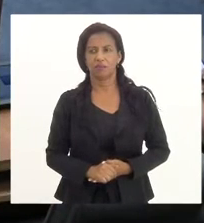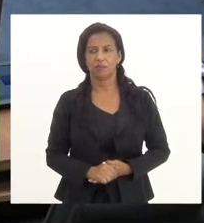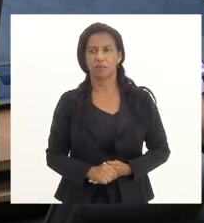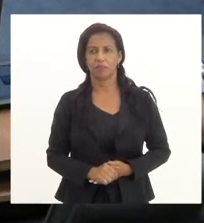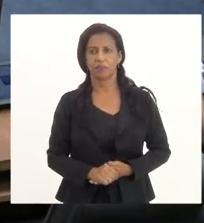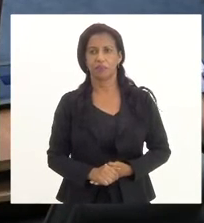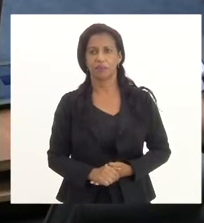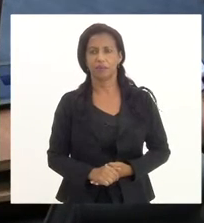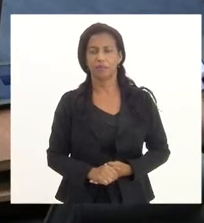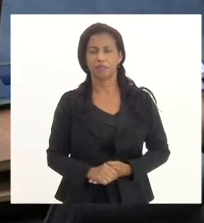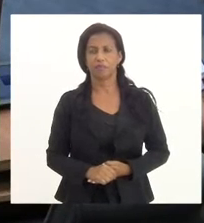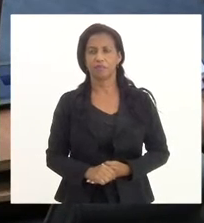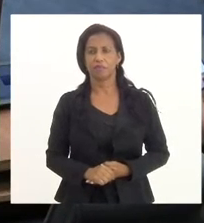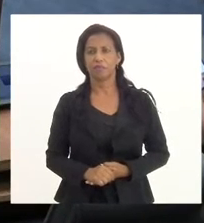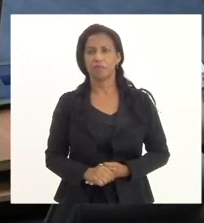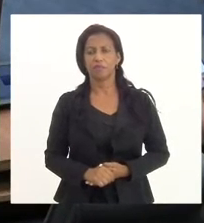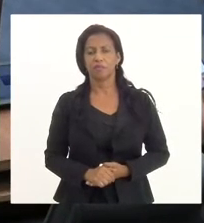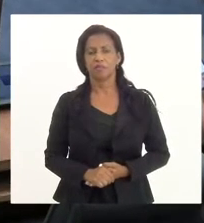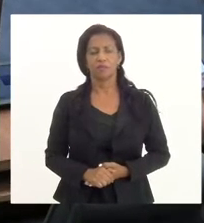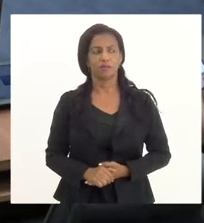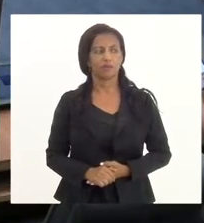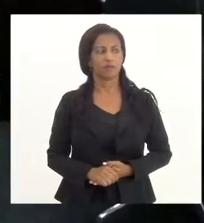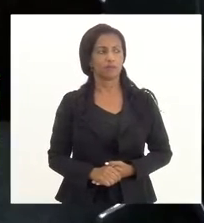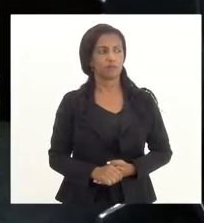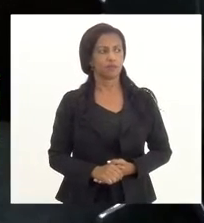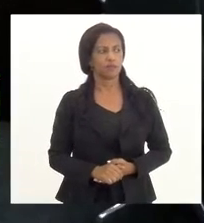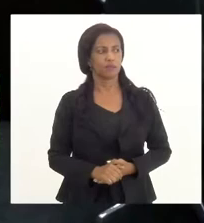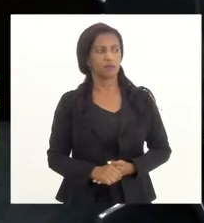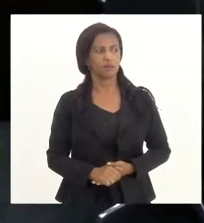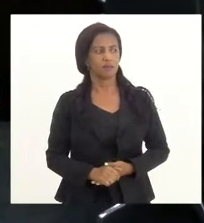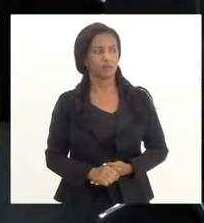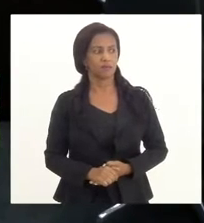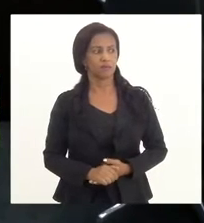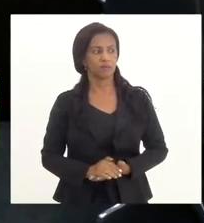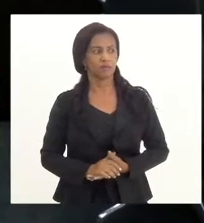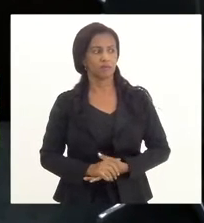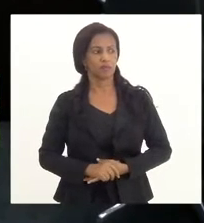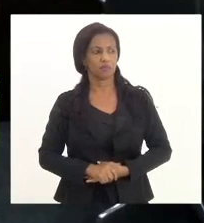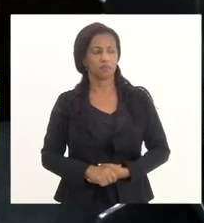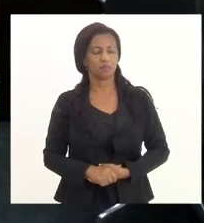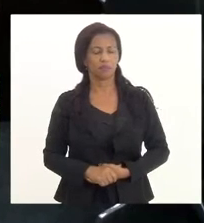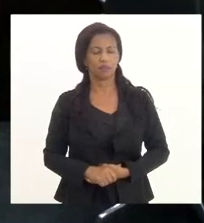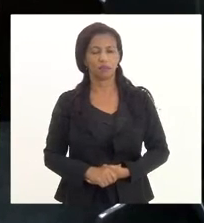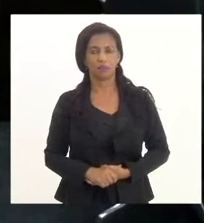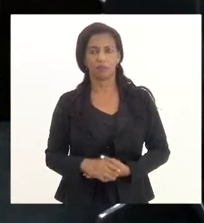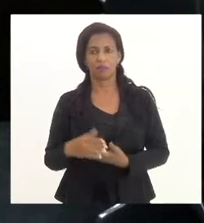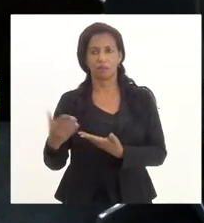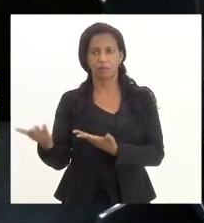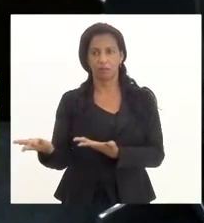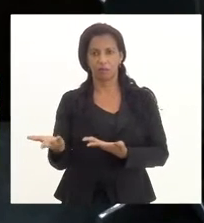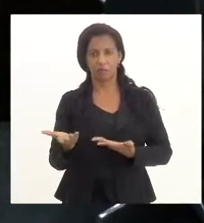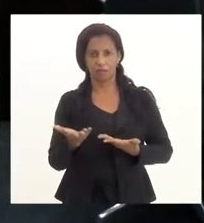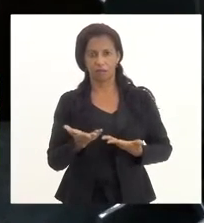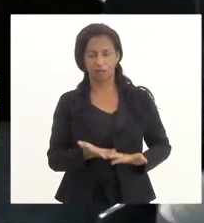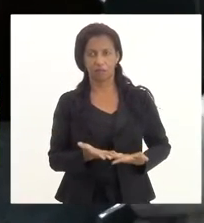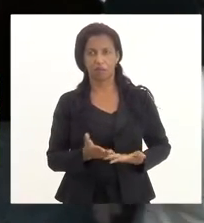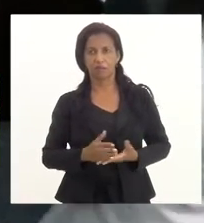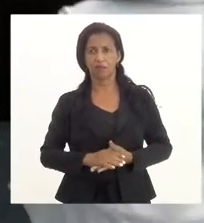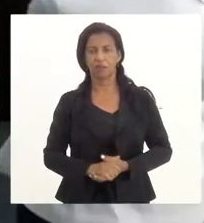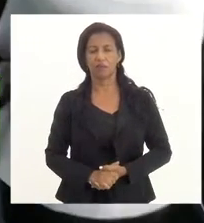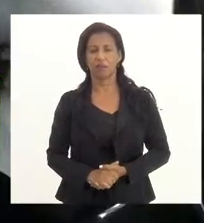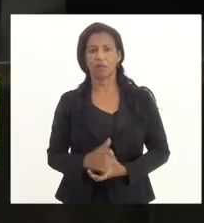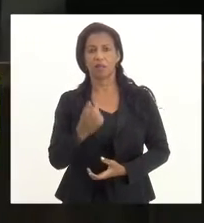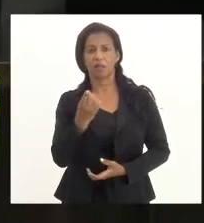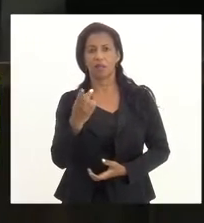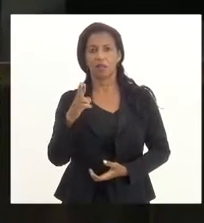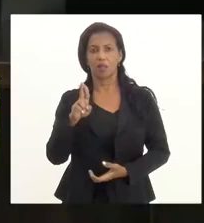o meu Deus falta alguém a festa Maria Carneiro queria convidar a